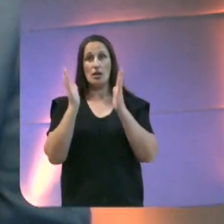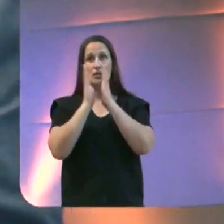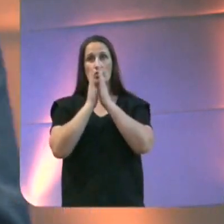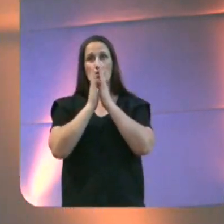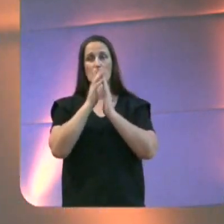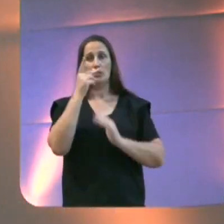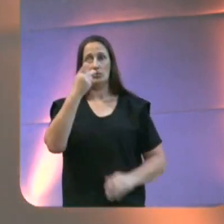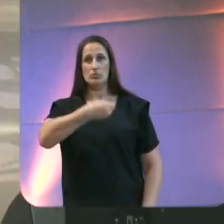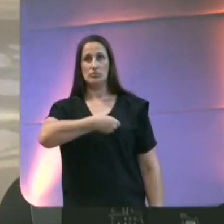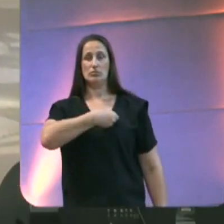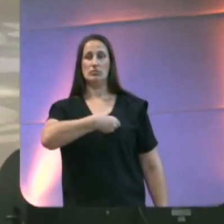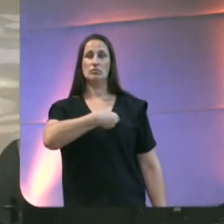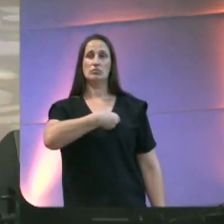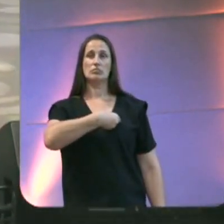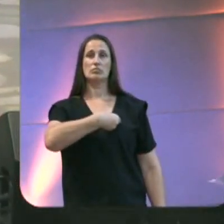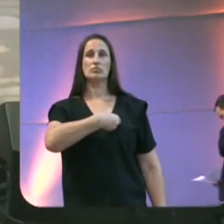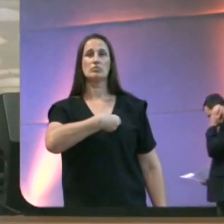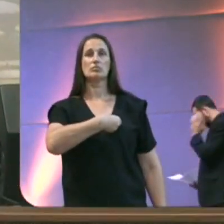E eu queria